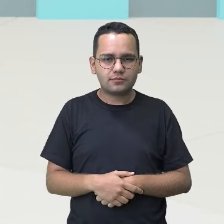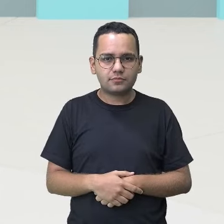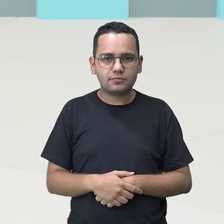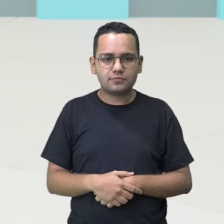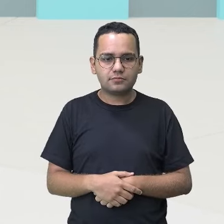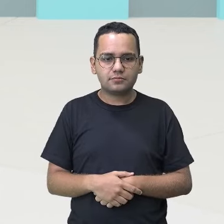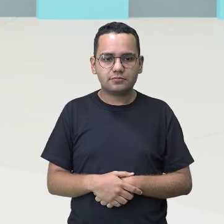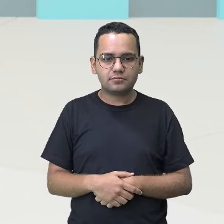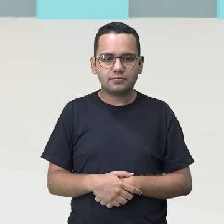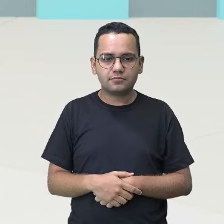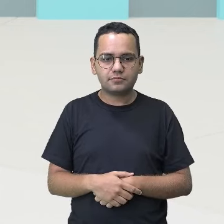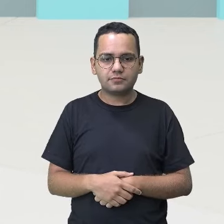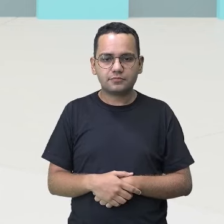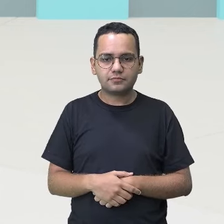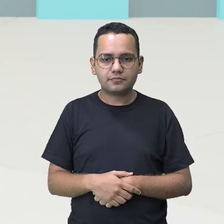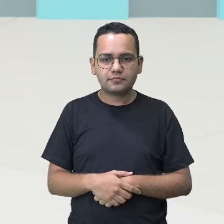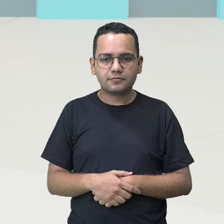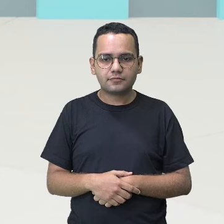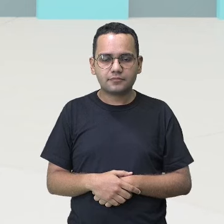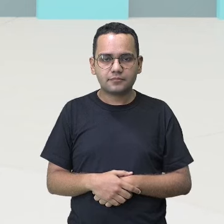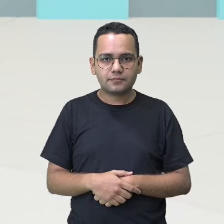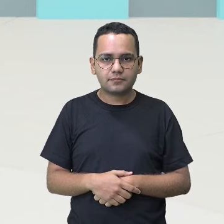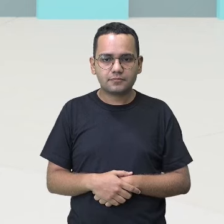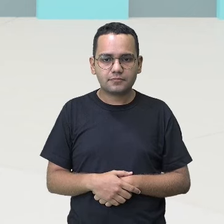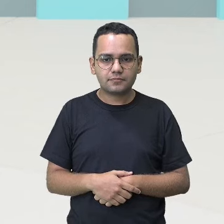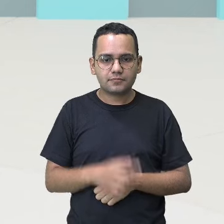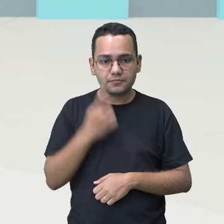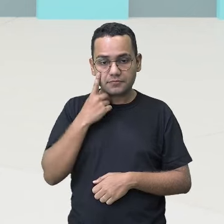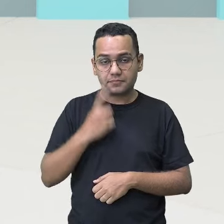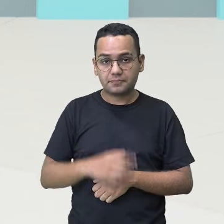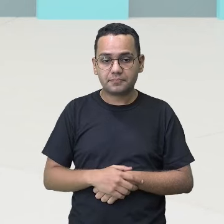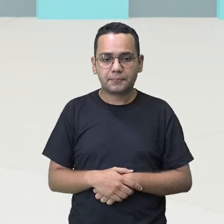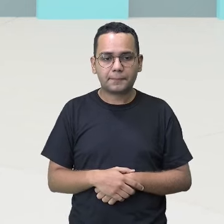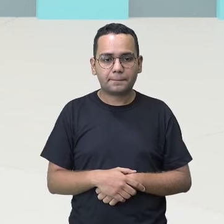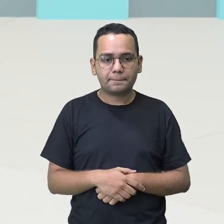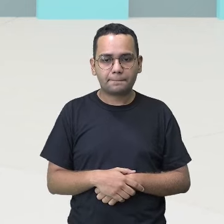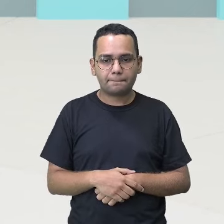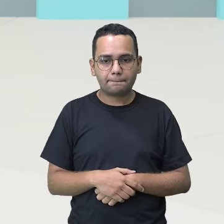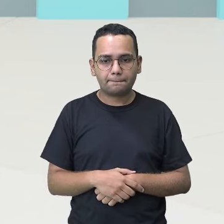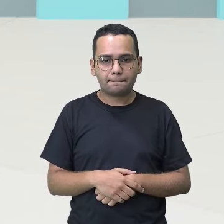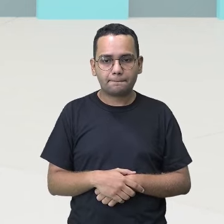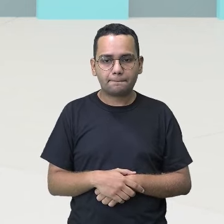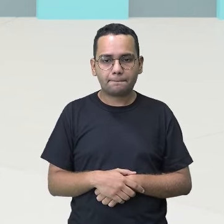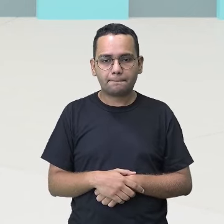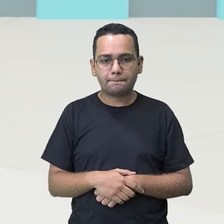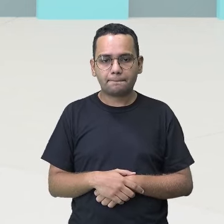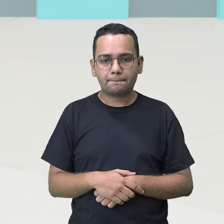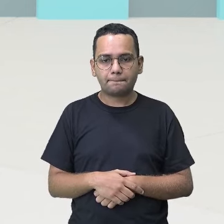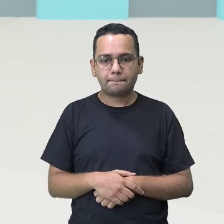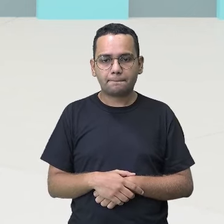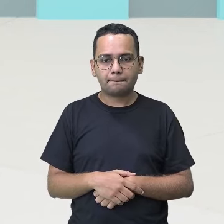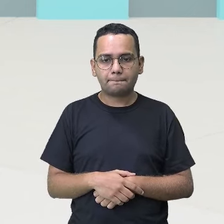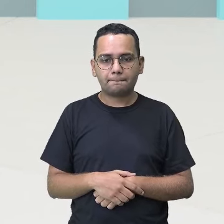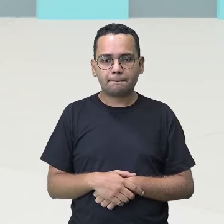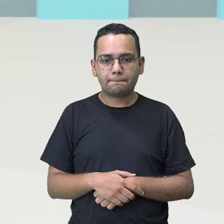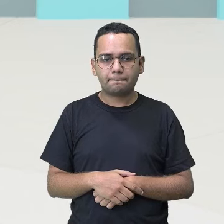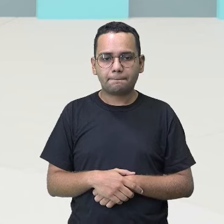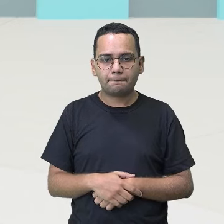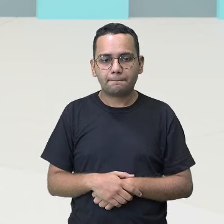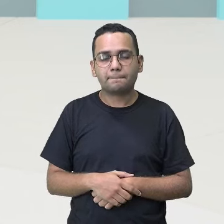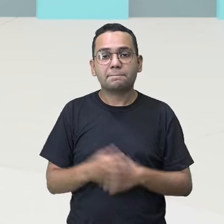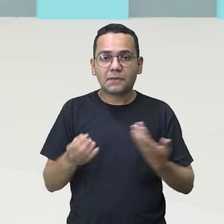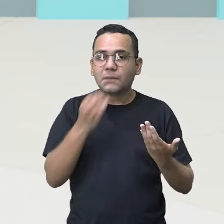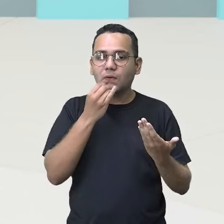retirá-la se eu eu posso apagá-la Olha como vai ficar a frase os alunos vão passar na